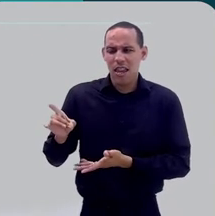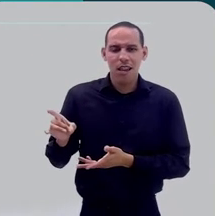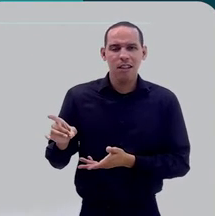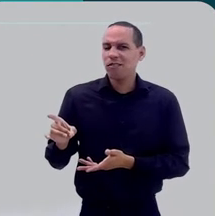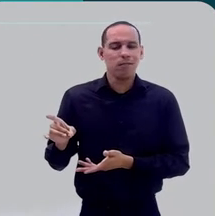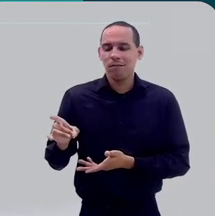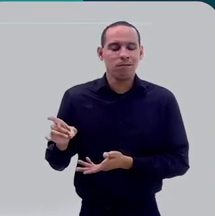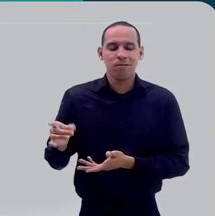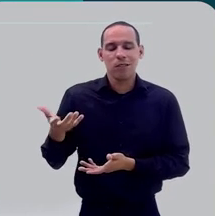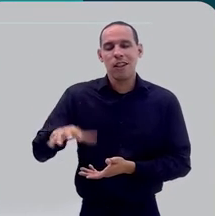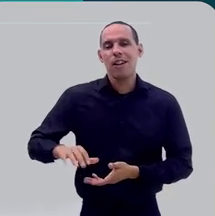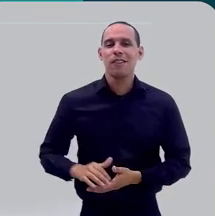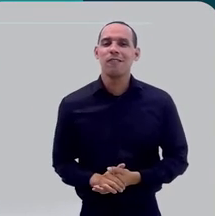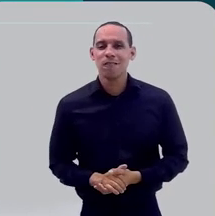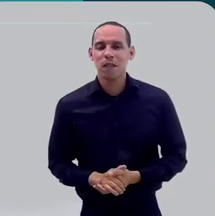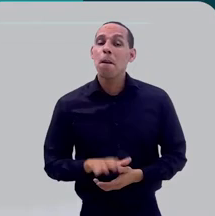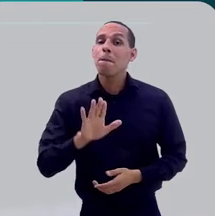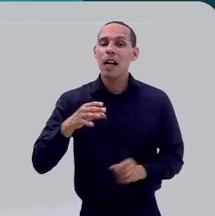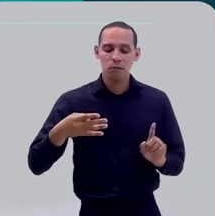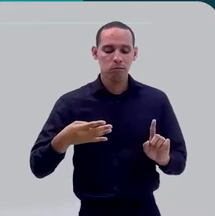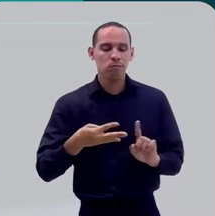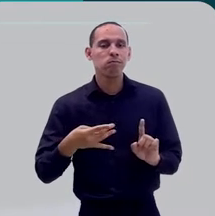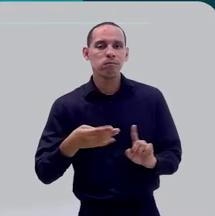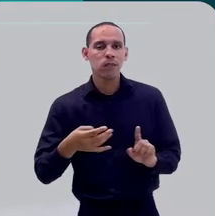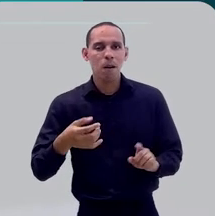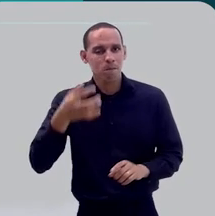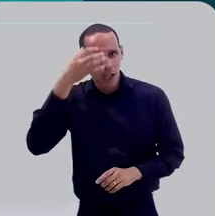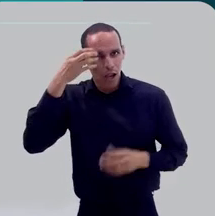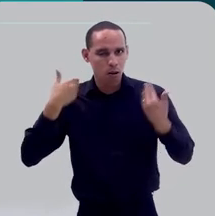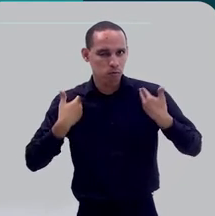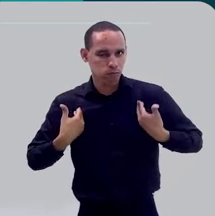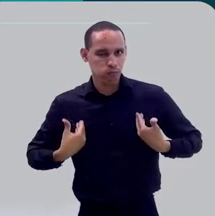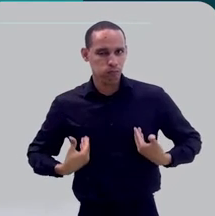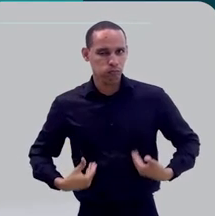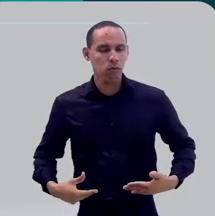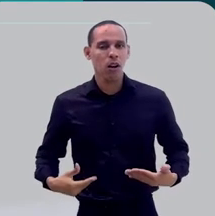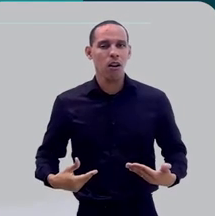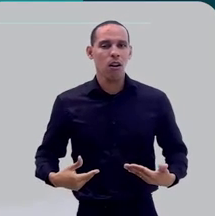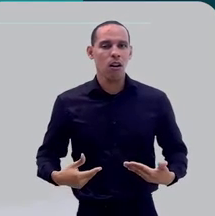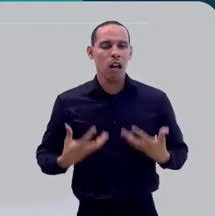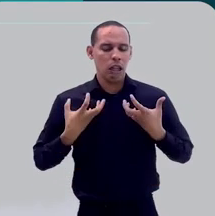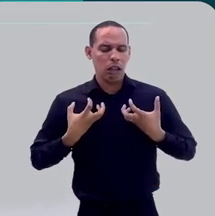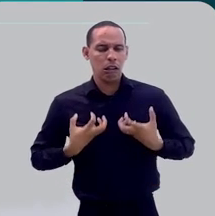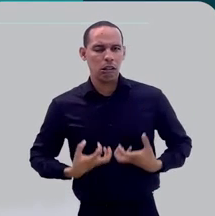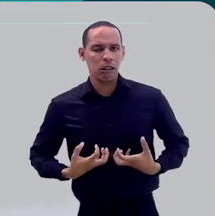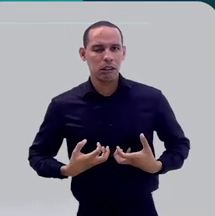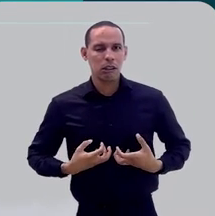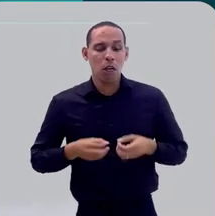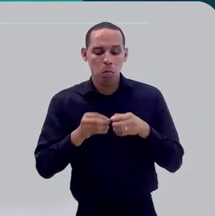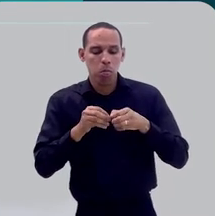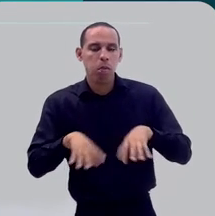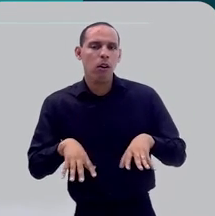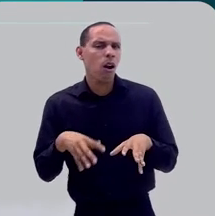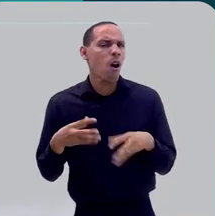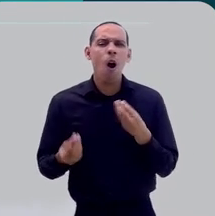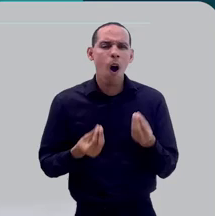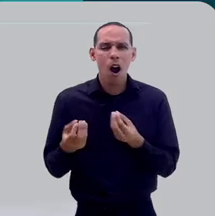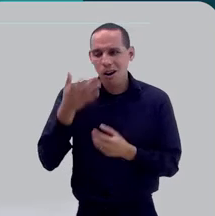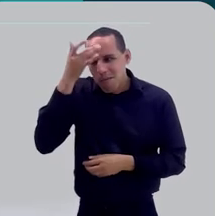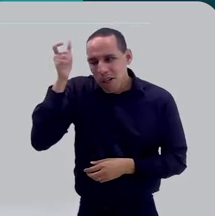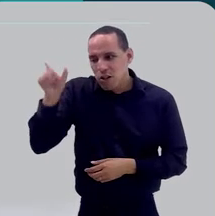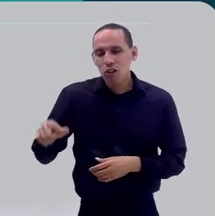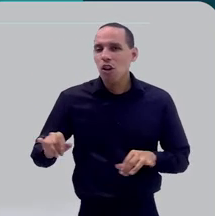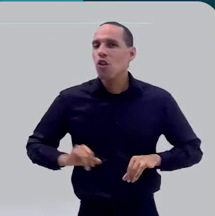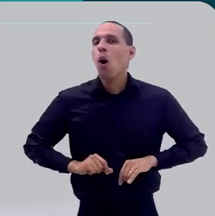inimigo. Agora, na síndrome, quais os prejuízos que isso traz para a pessoa que está